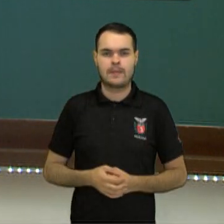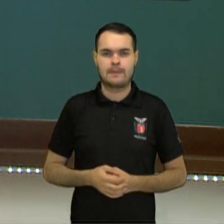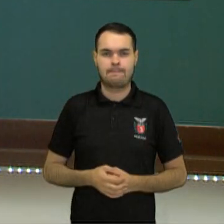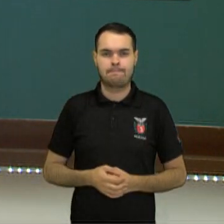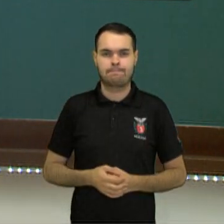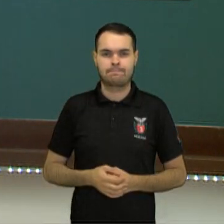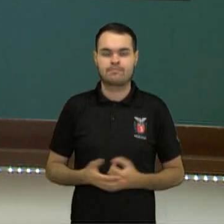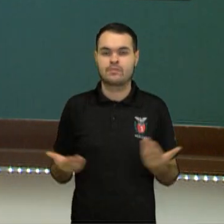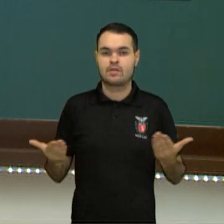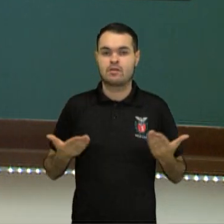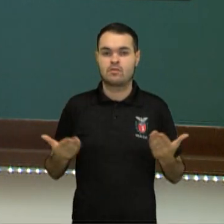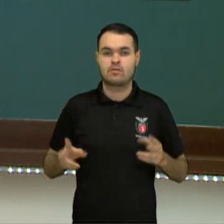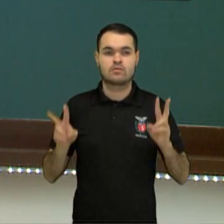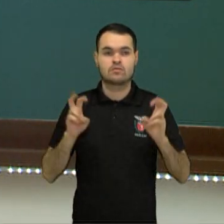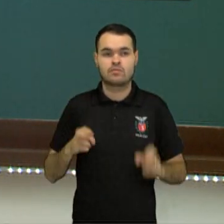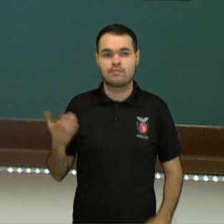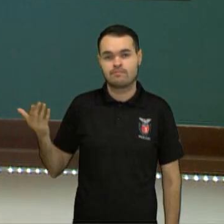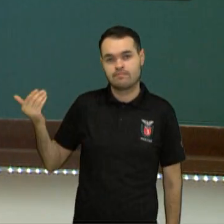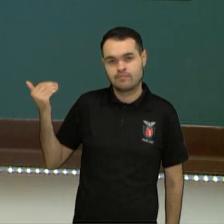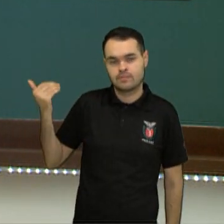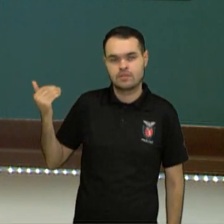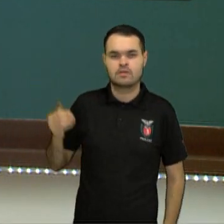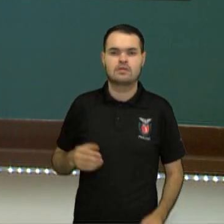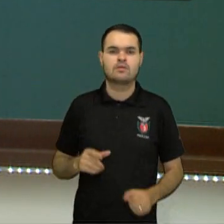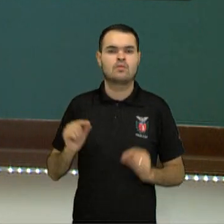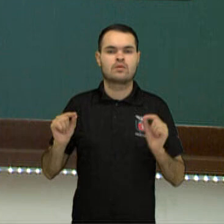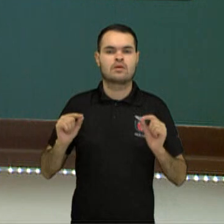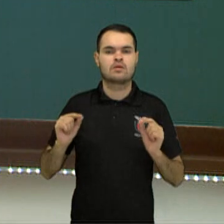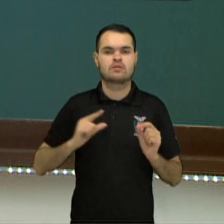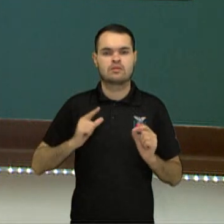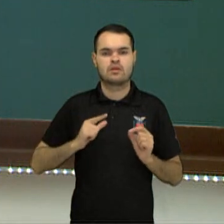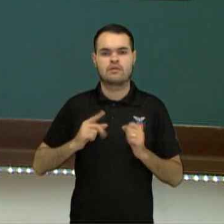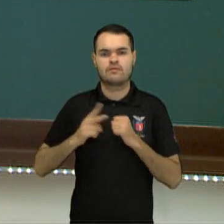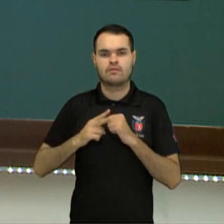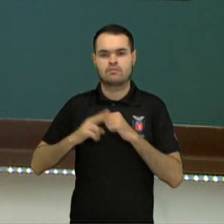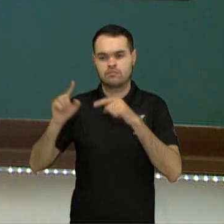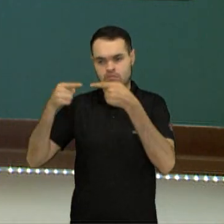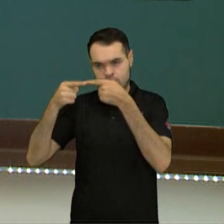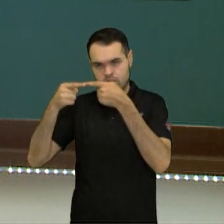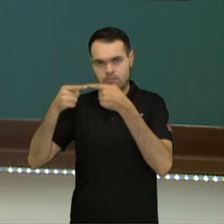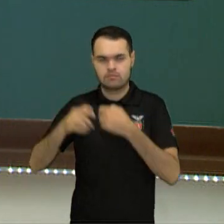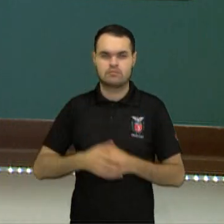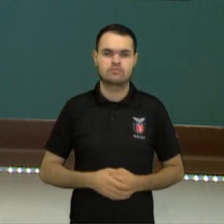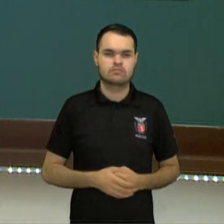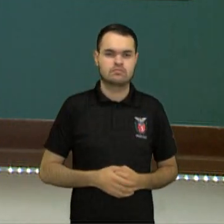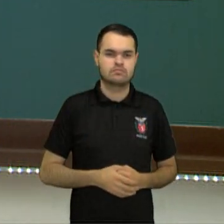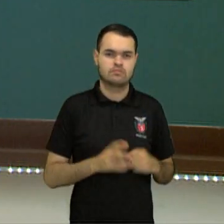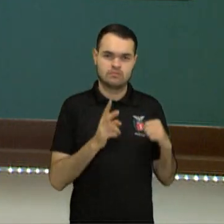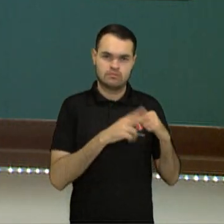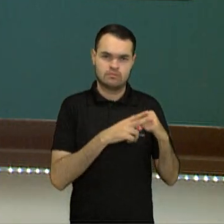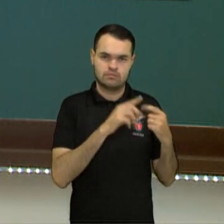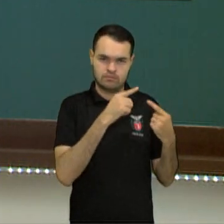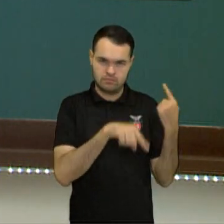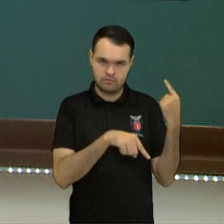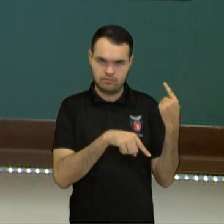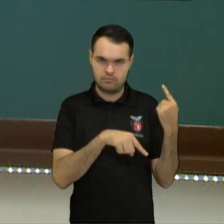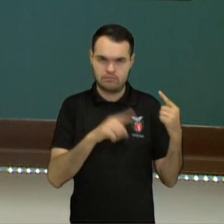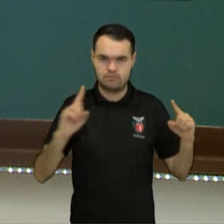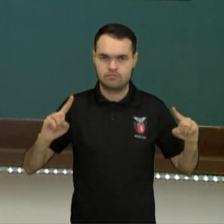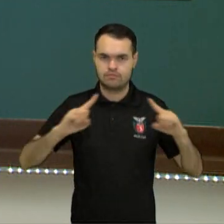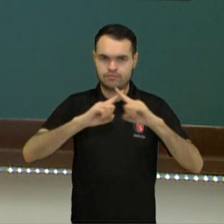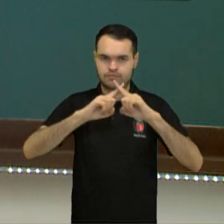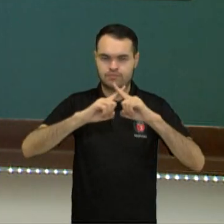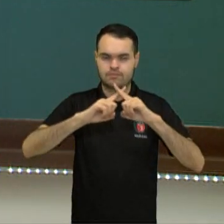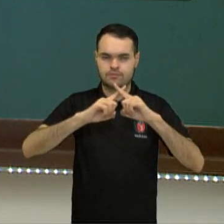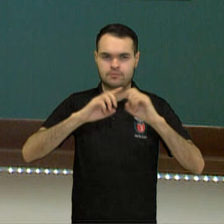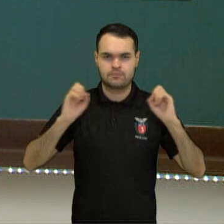falando justamente sobre essa diferença dos regular verbs e dos irregular verbs. Verbos regulares